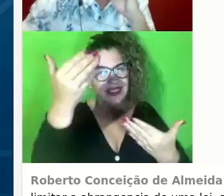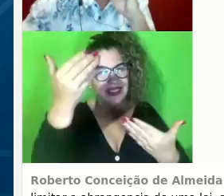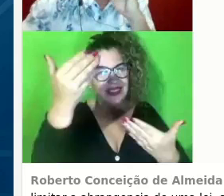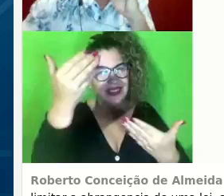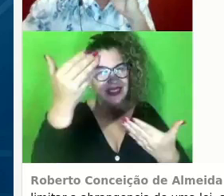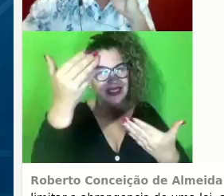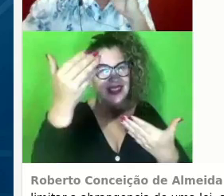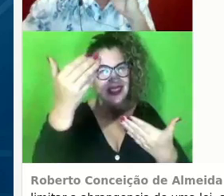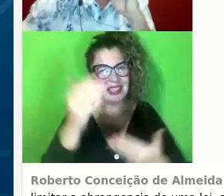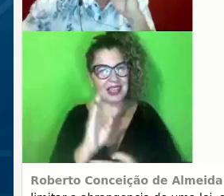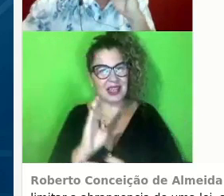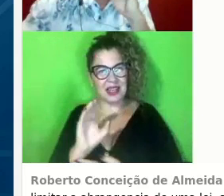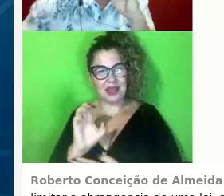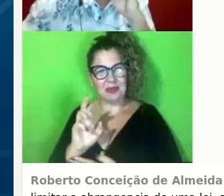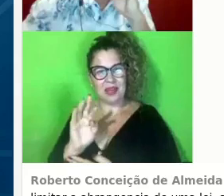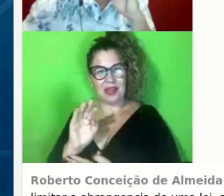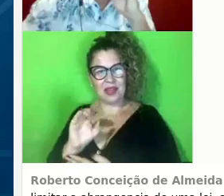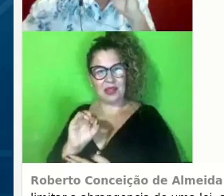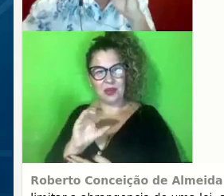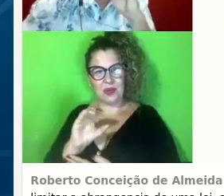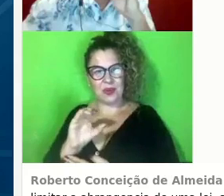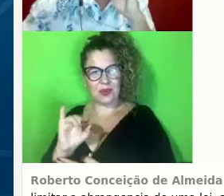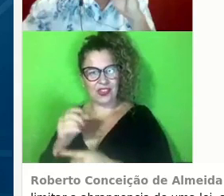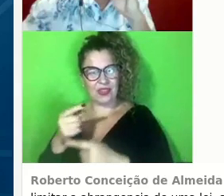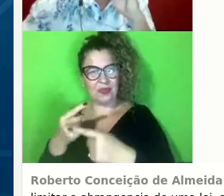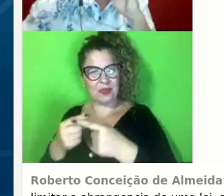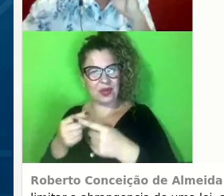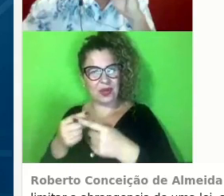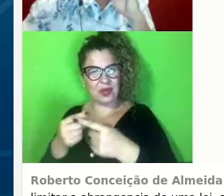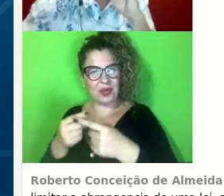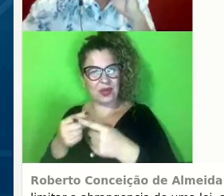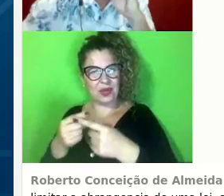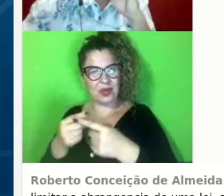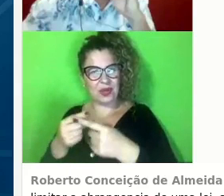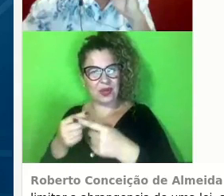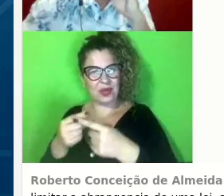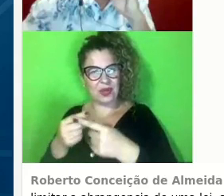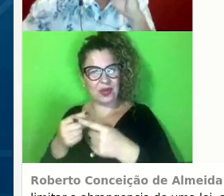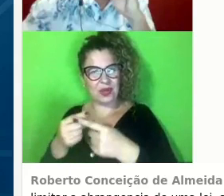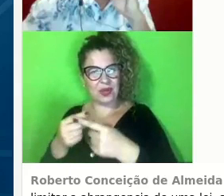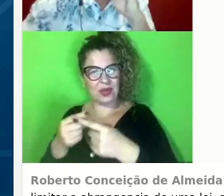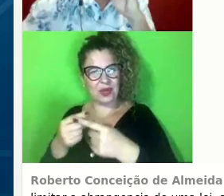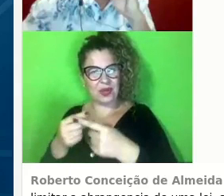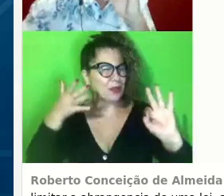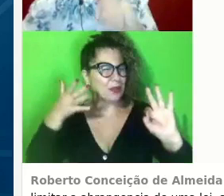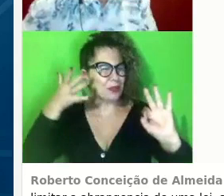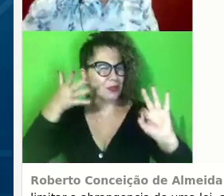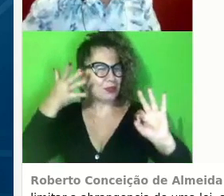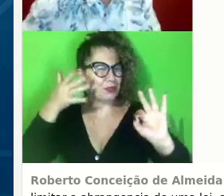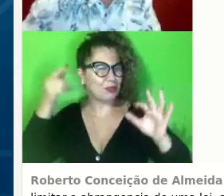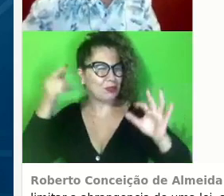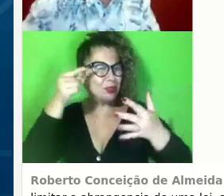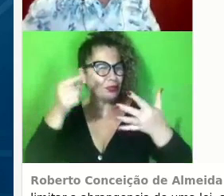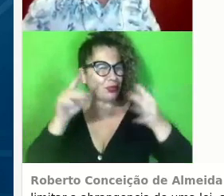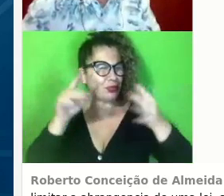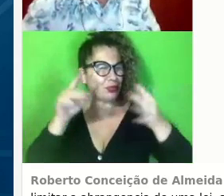pelo convite. Eu acho que foi um ótimo evento. A gente pôde trazer muitas questões para o